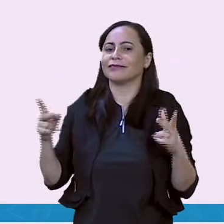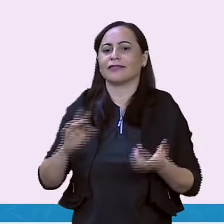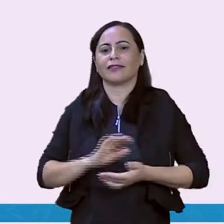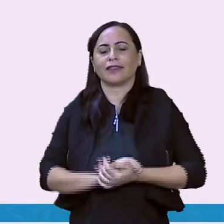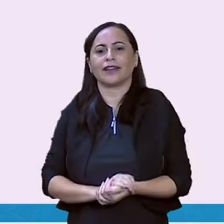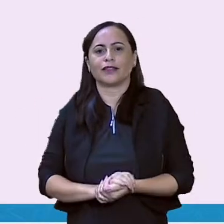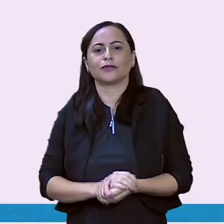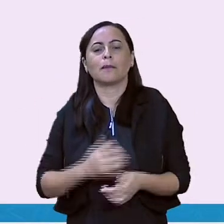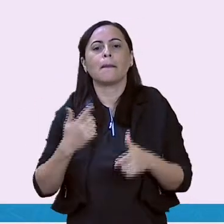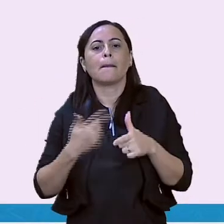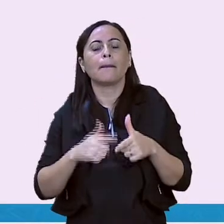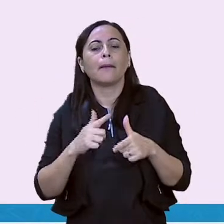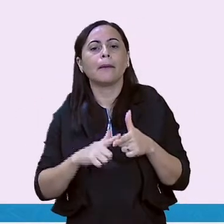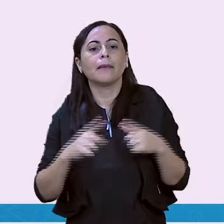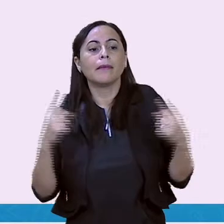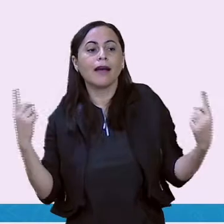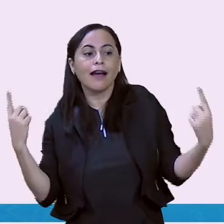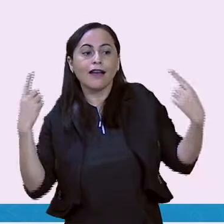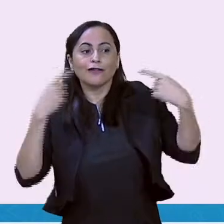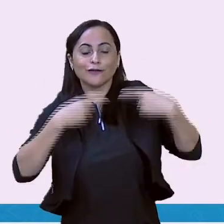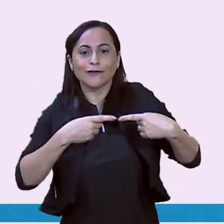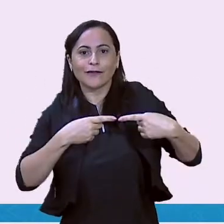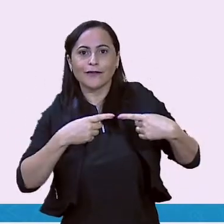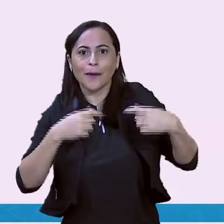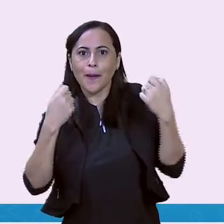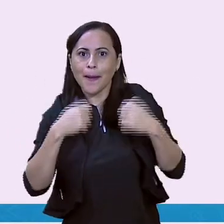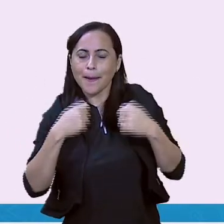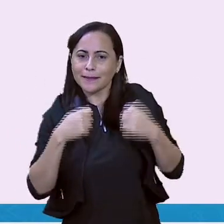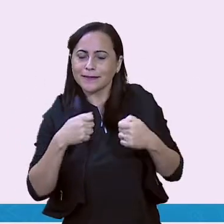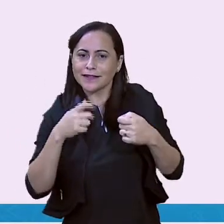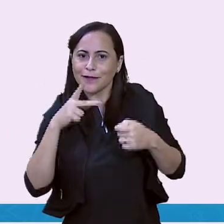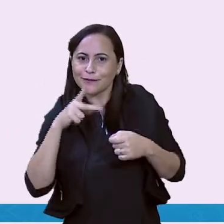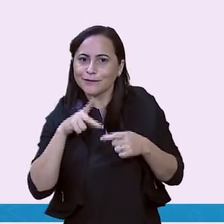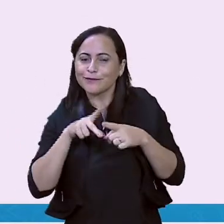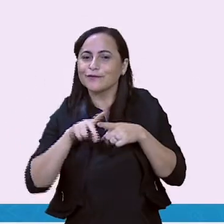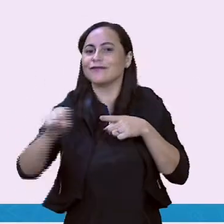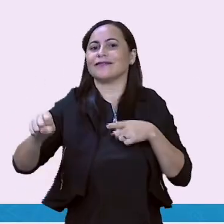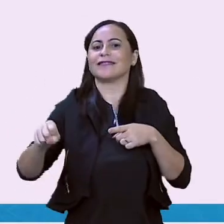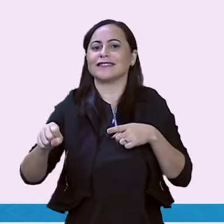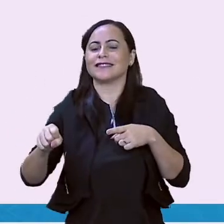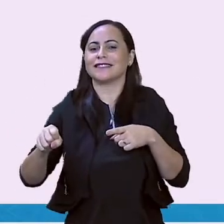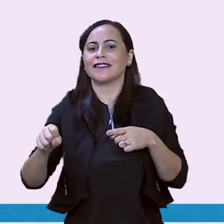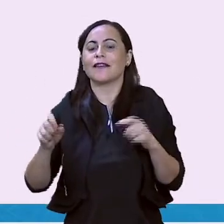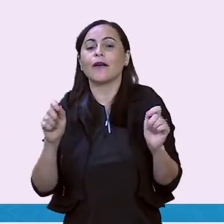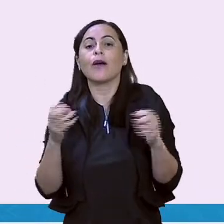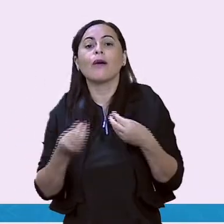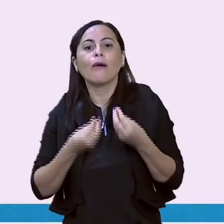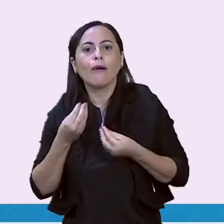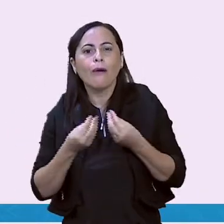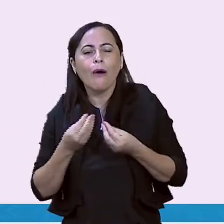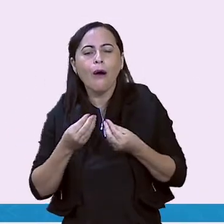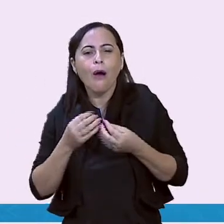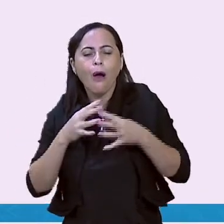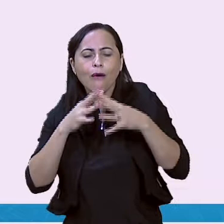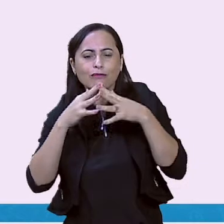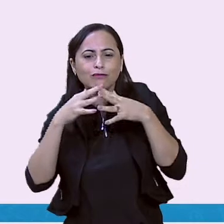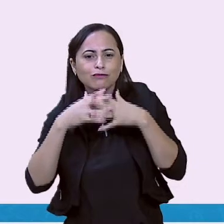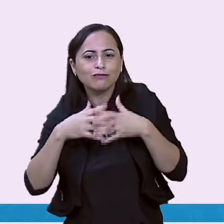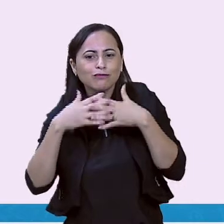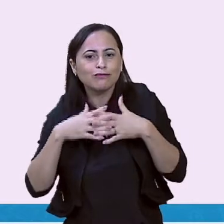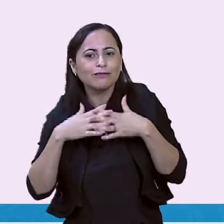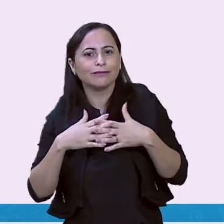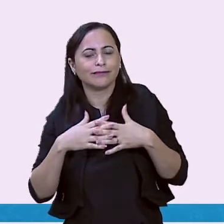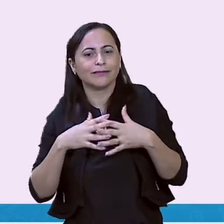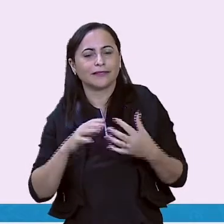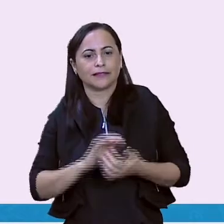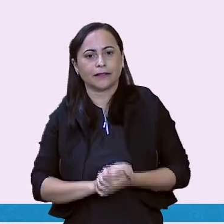é um desafio que a gente supera raciocinando. Resolvendo problemas, desenvolvemos